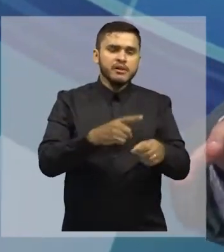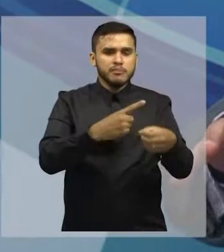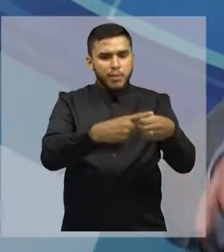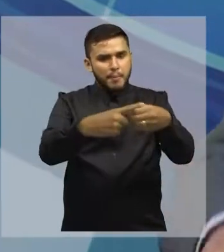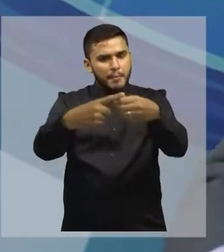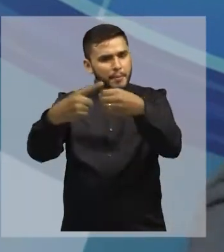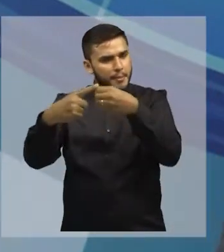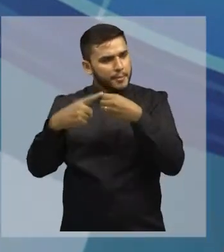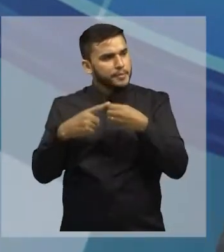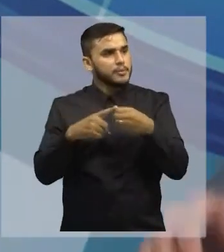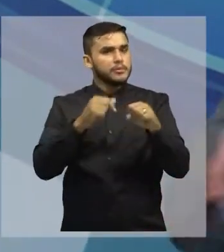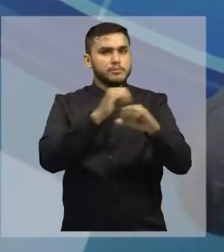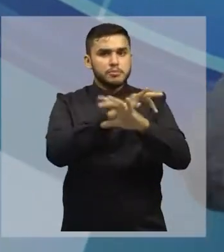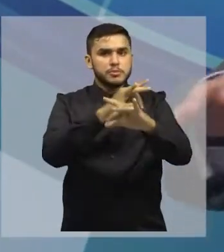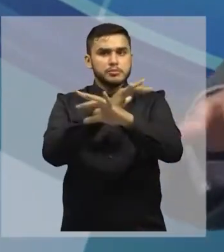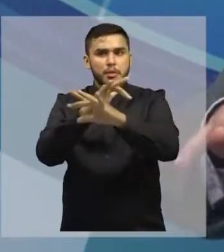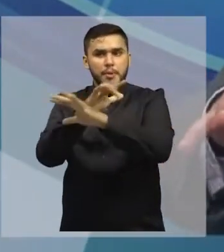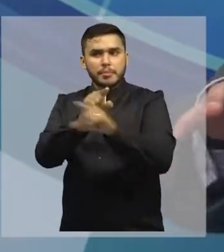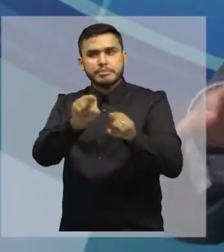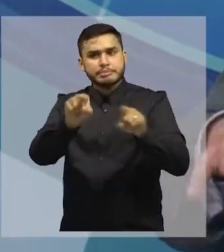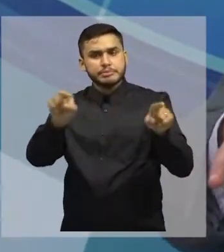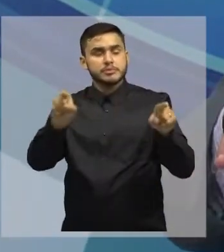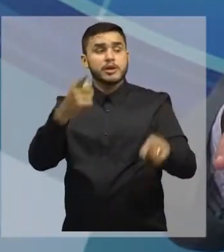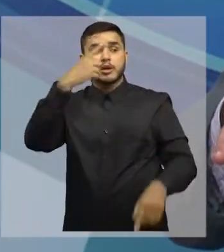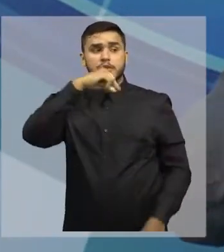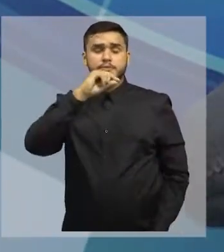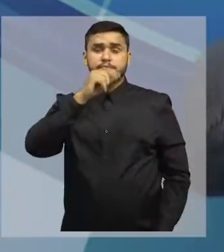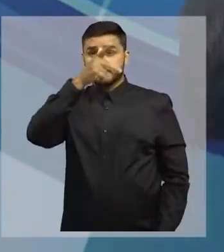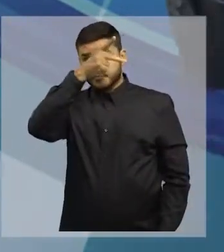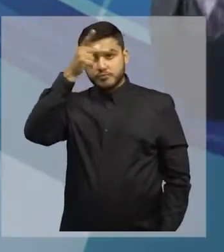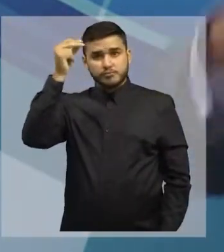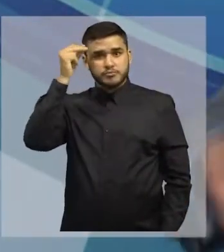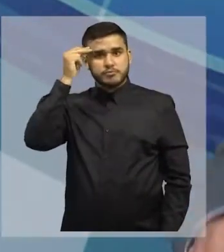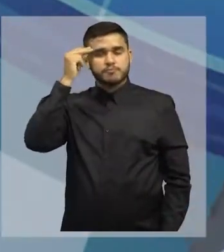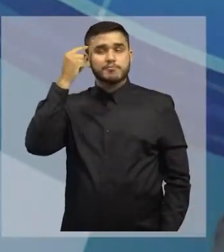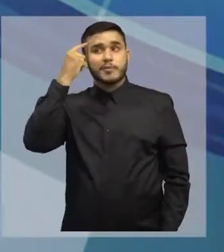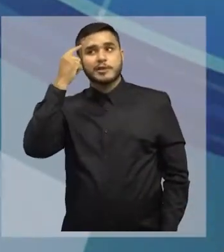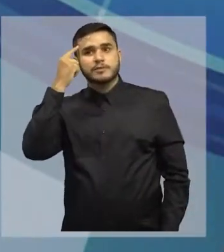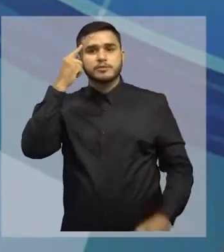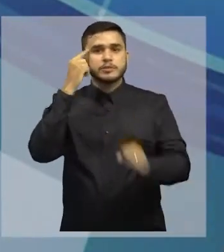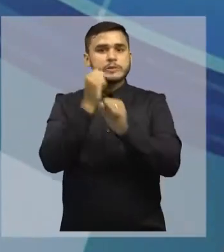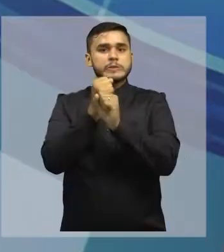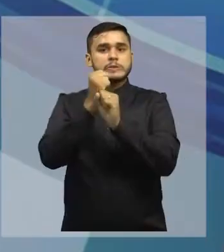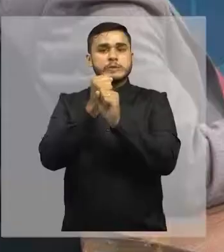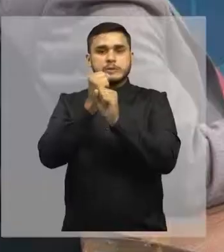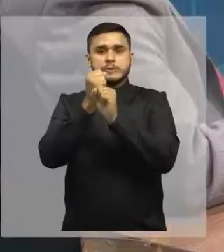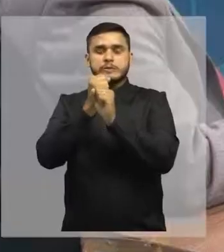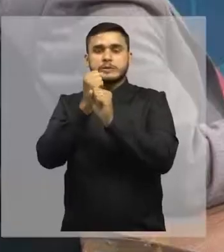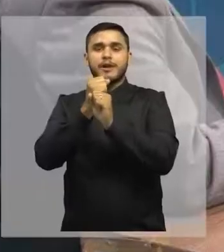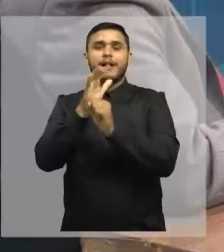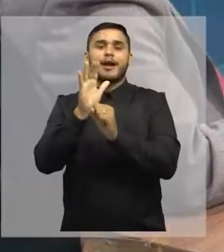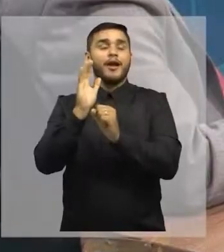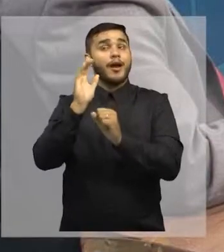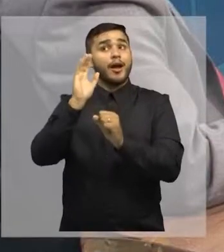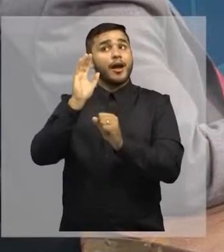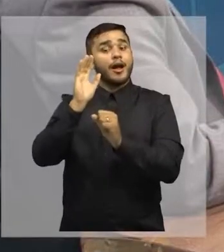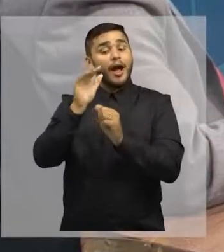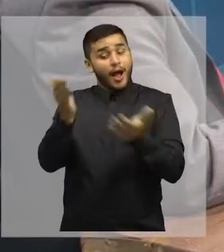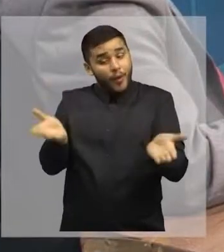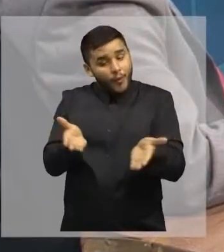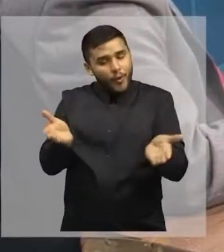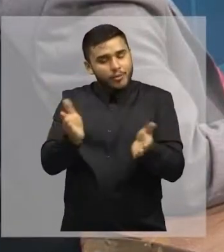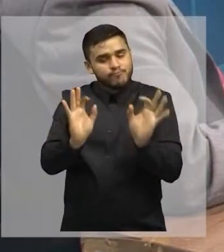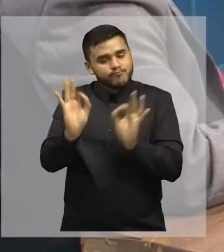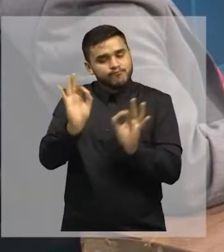grandes cidades, né, para ocupar, criar já-se o palanque, né, para as próximas eleições. E eu não acredito que a